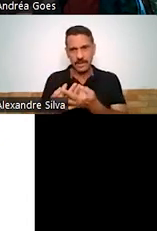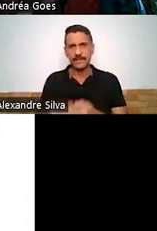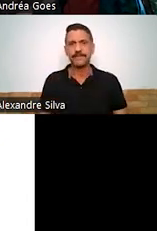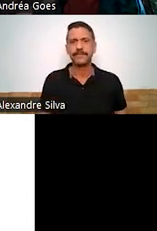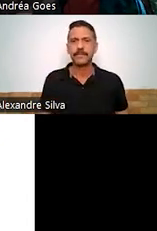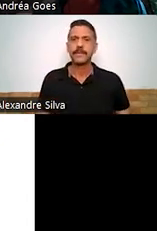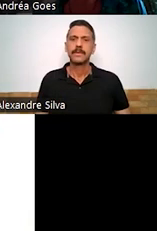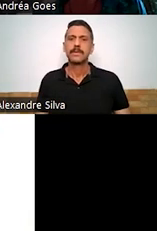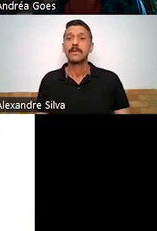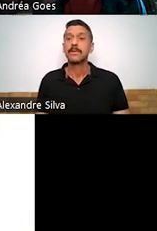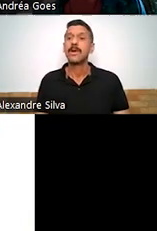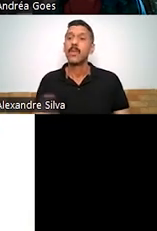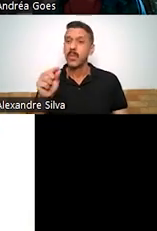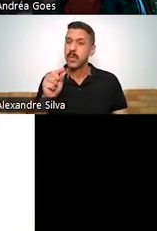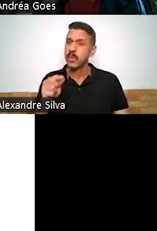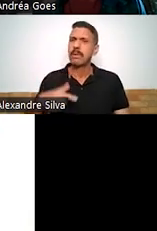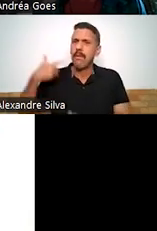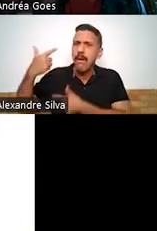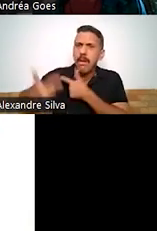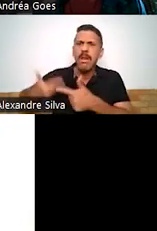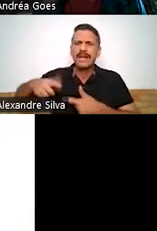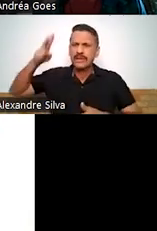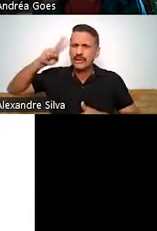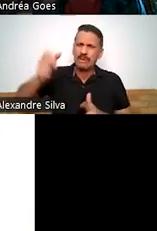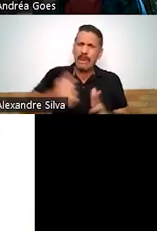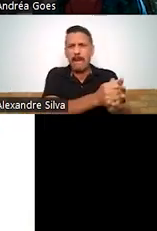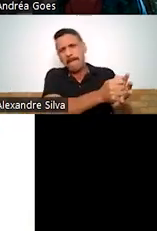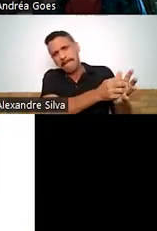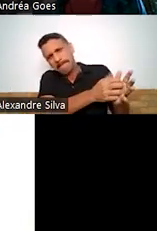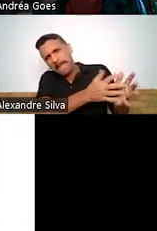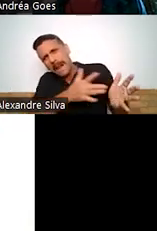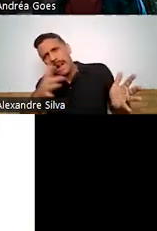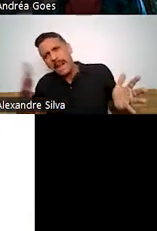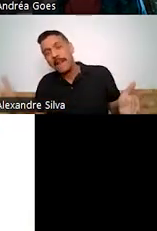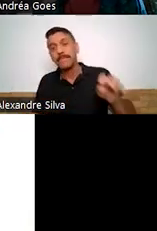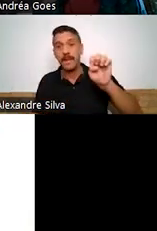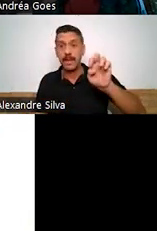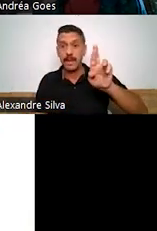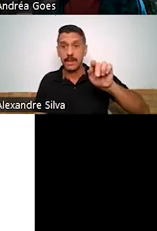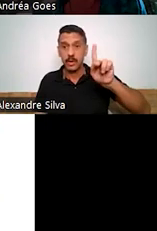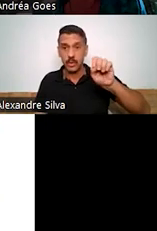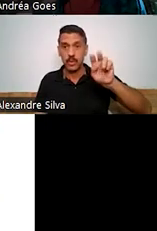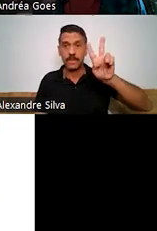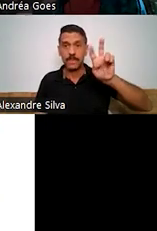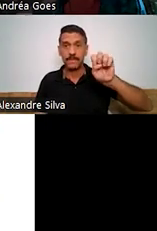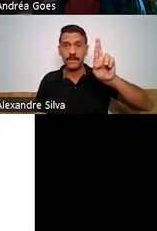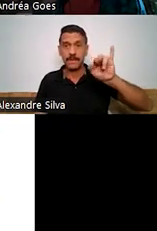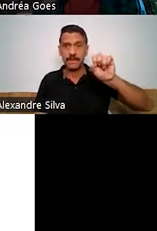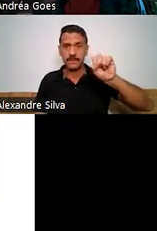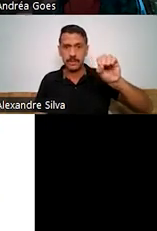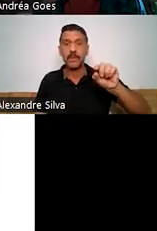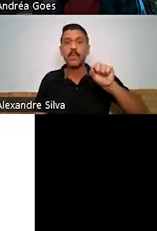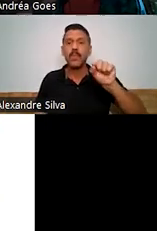então, uma grande saga, essa realmente é grande, deixa o Érico Veríssimo assim no chinelo. Se a gente pensa que L'Herbeau